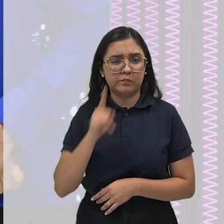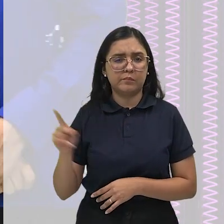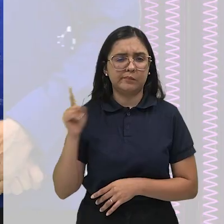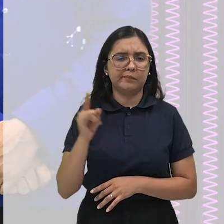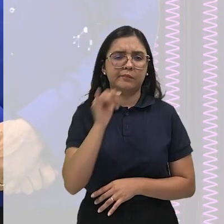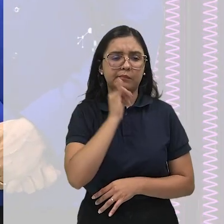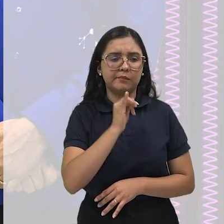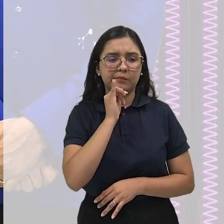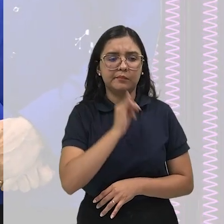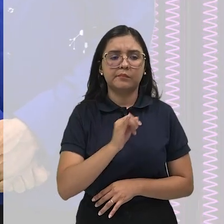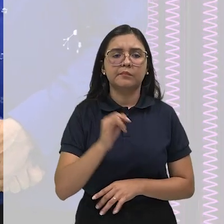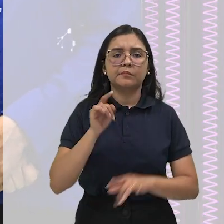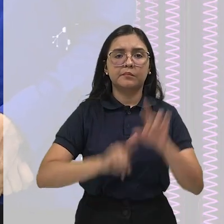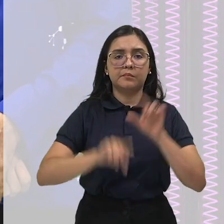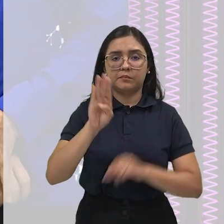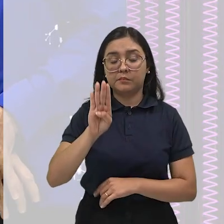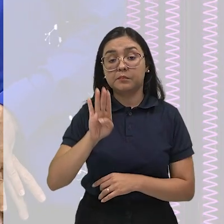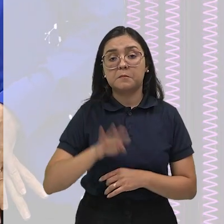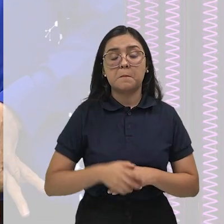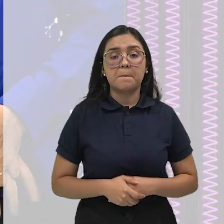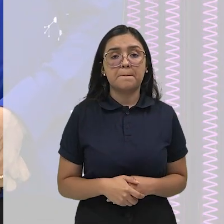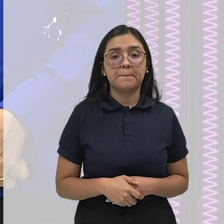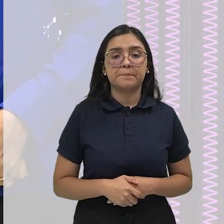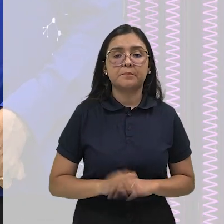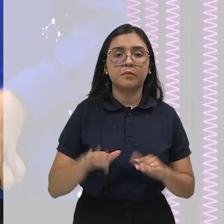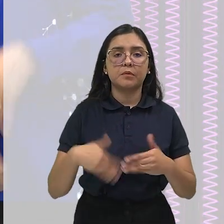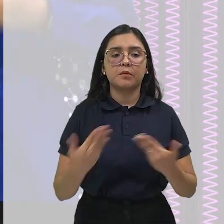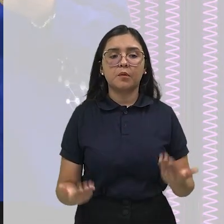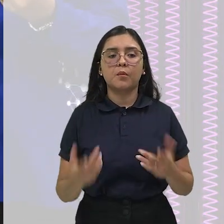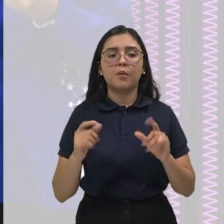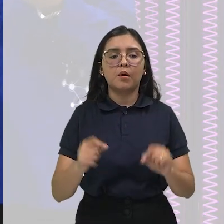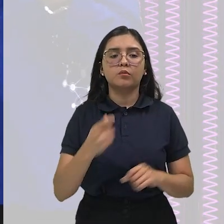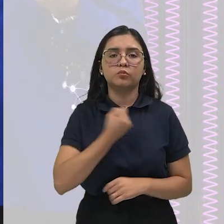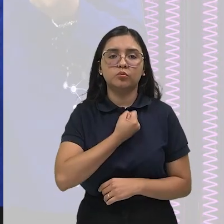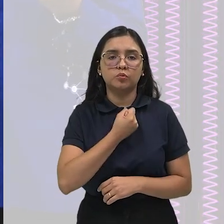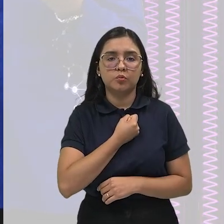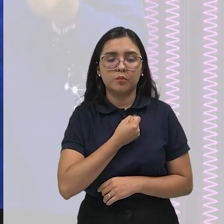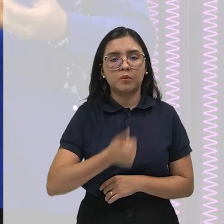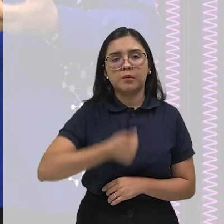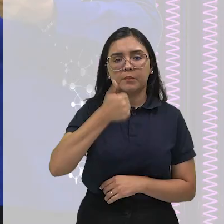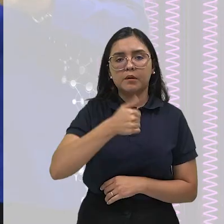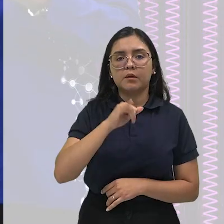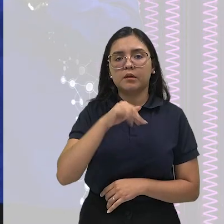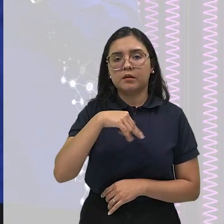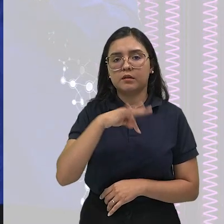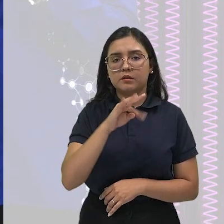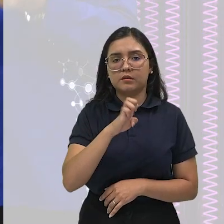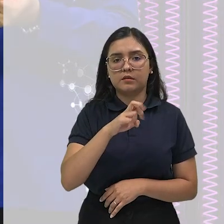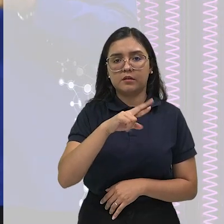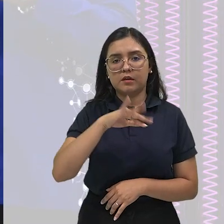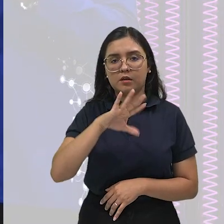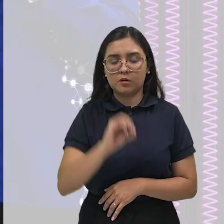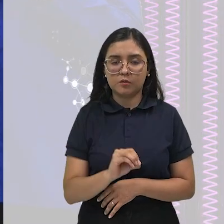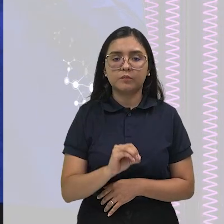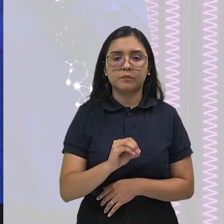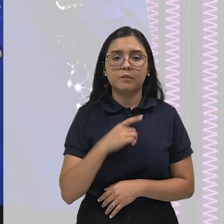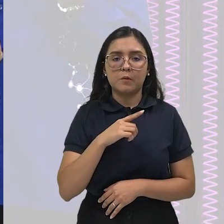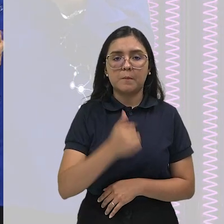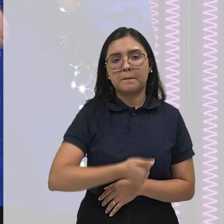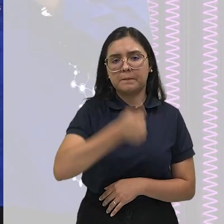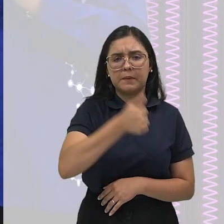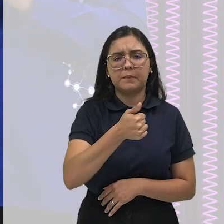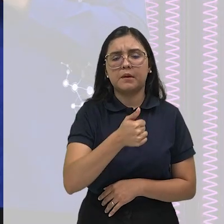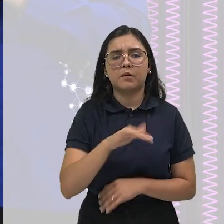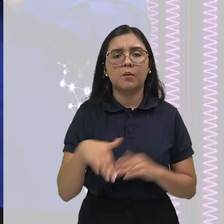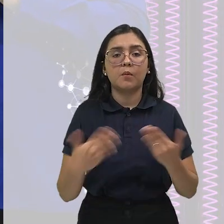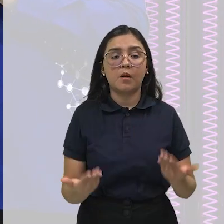para o exemplo B. No exemplo B, qual é a parte inteira? Como eu falei anteriormente, é tudo que vem antes da